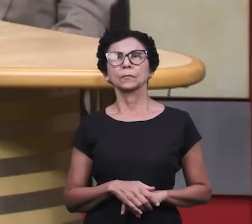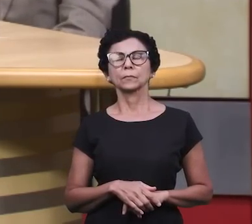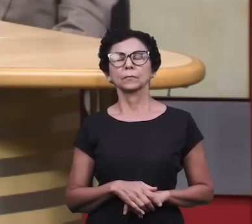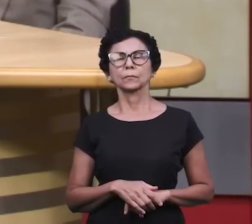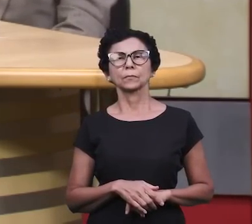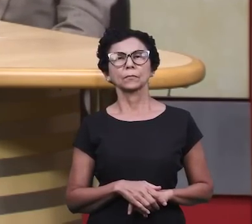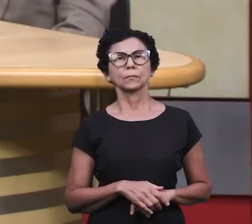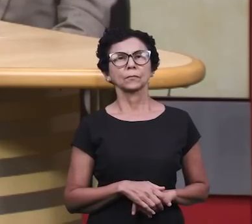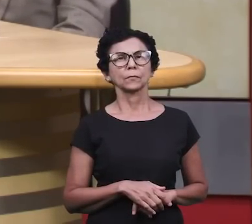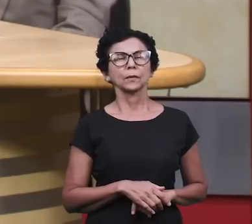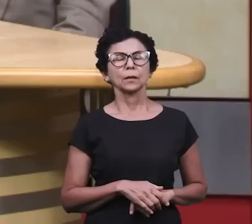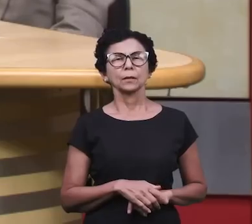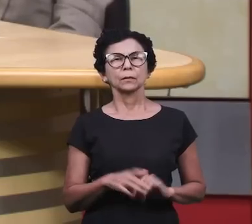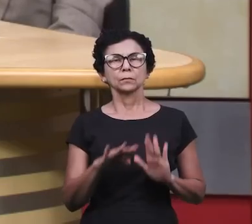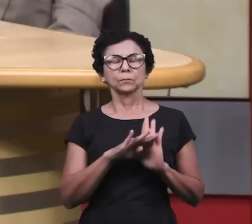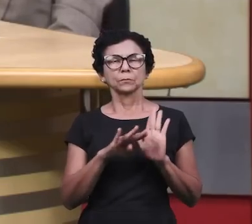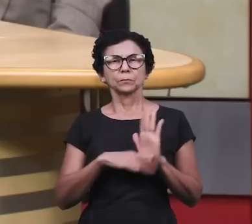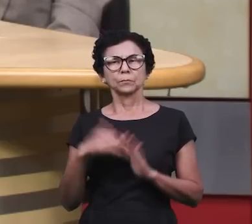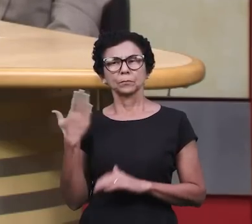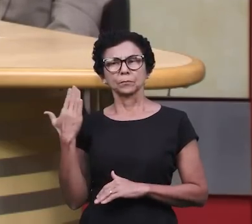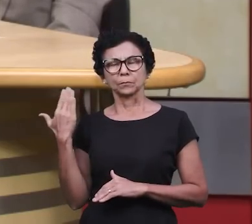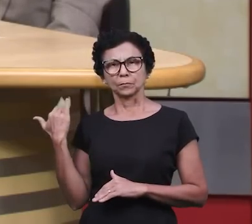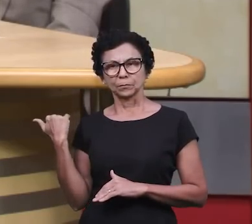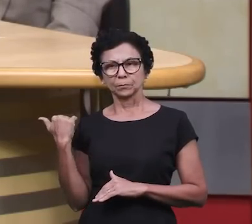assistindo, nós falamos no programa anterior